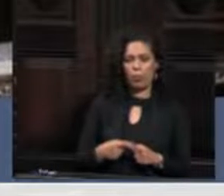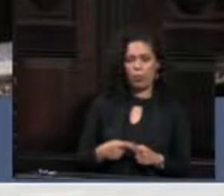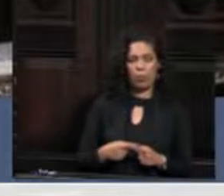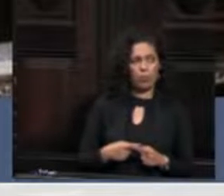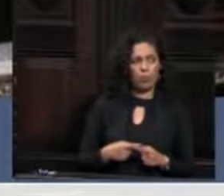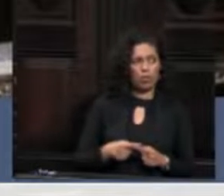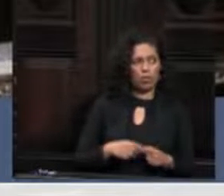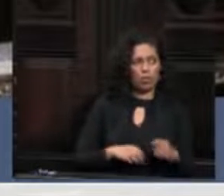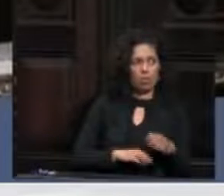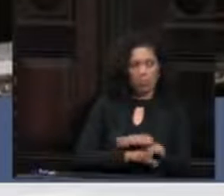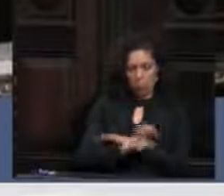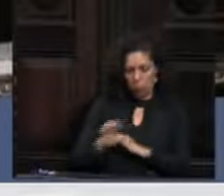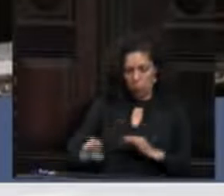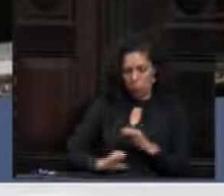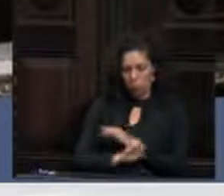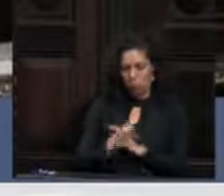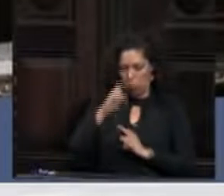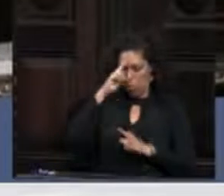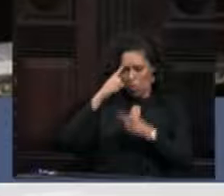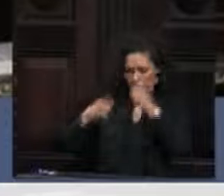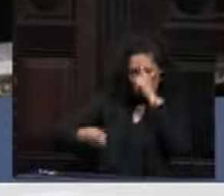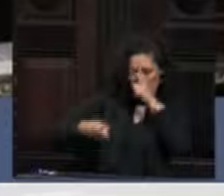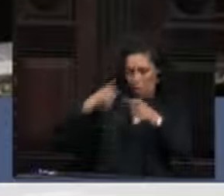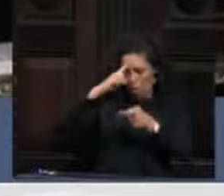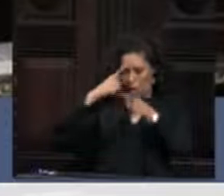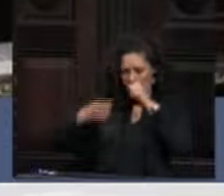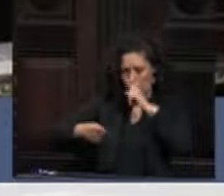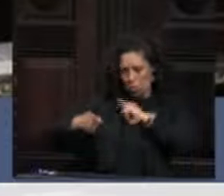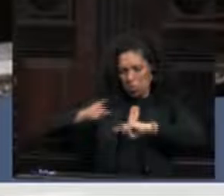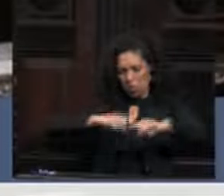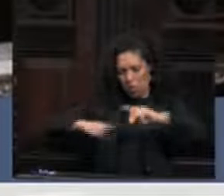São dificuldades impostas pelos próprios governantes.